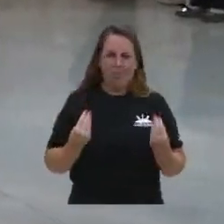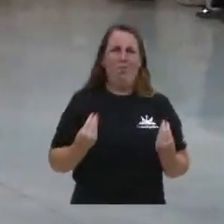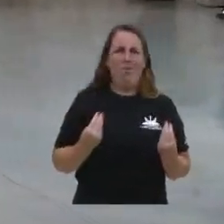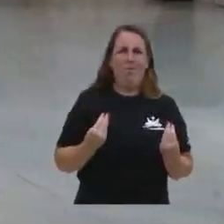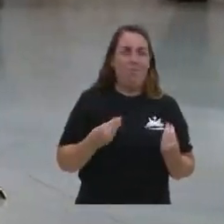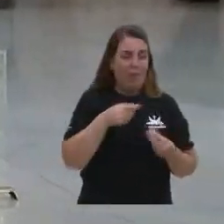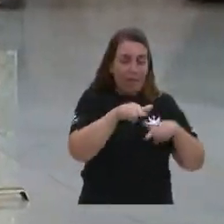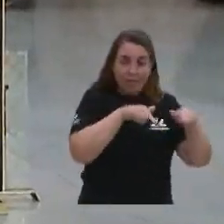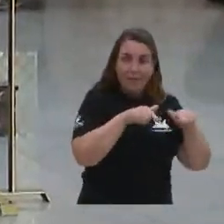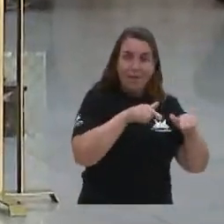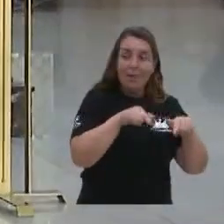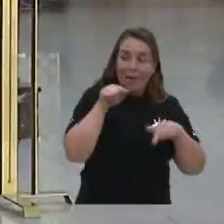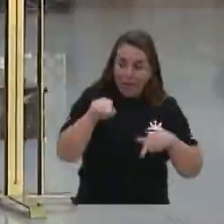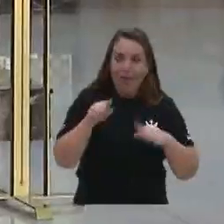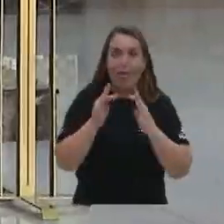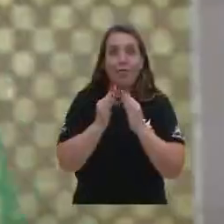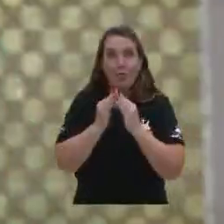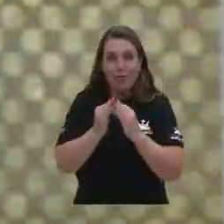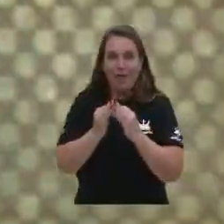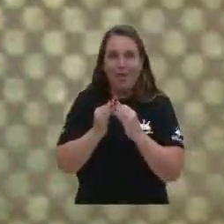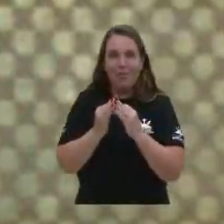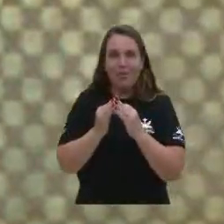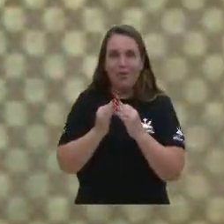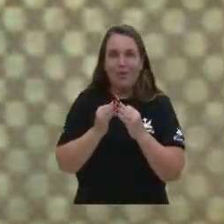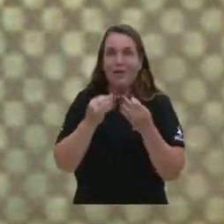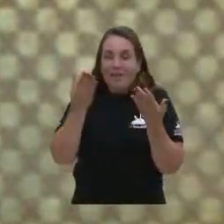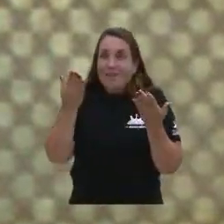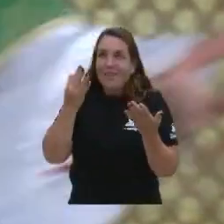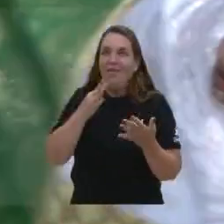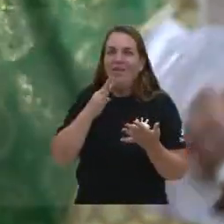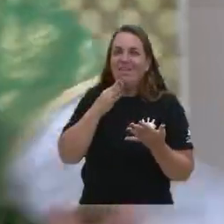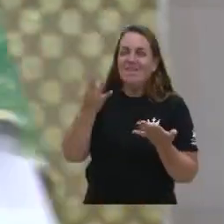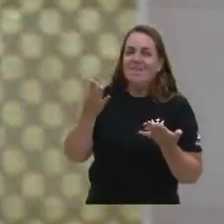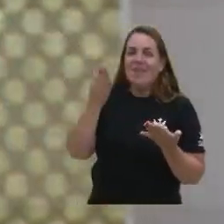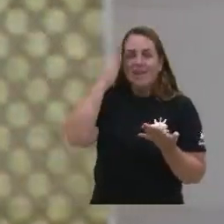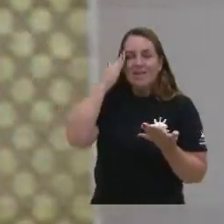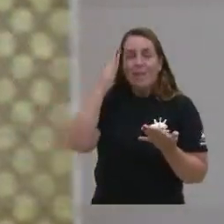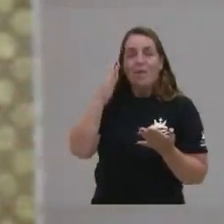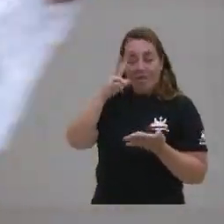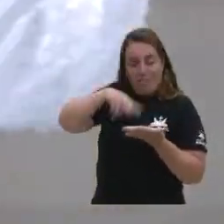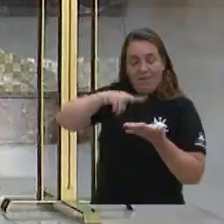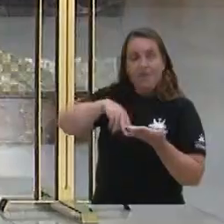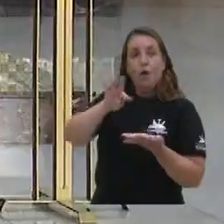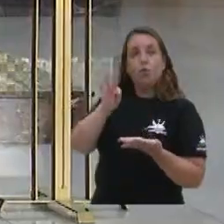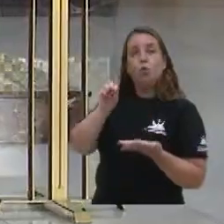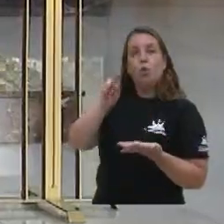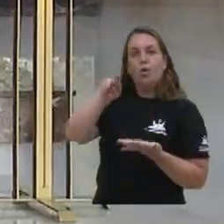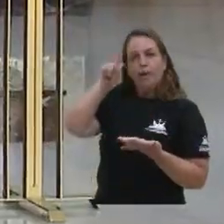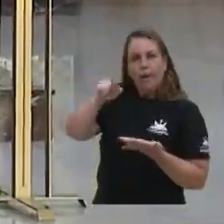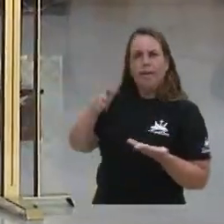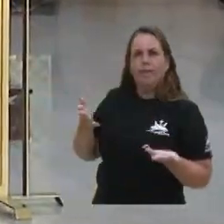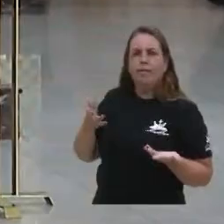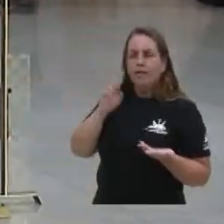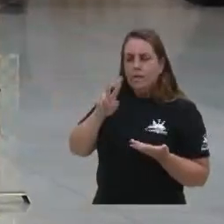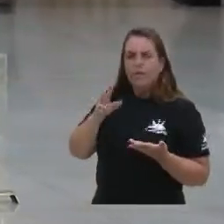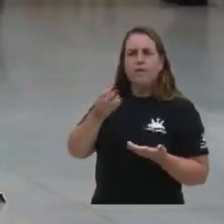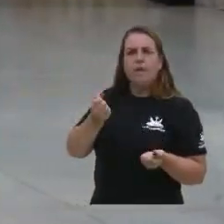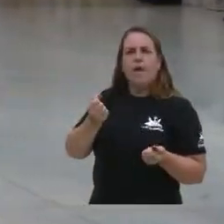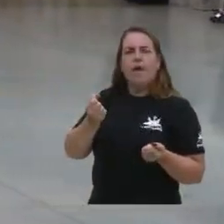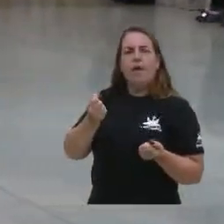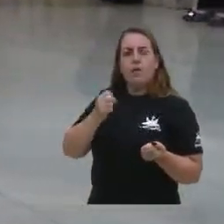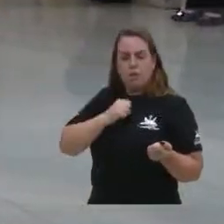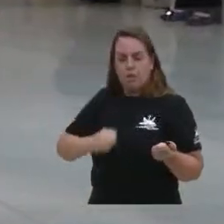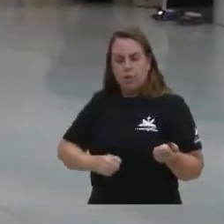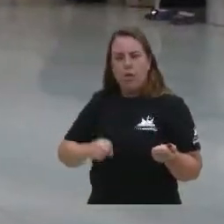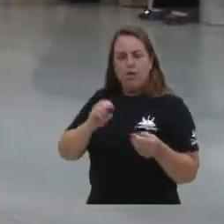Ele trabalhava no templo, ele escutava, ele lia a Torá, ele via os sacerdotes agindo, como